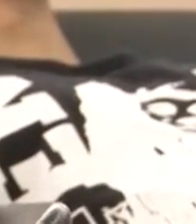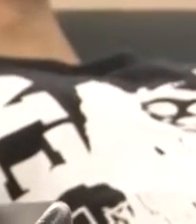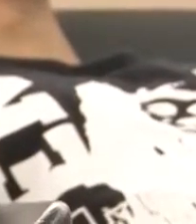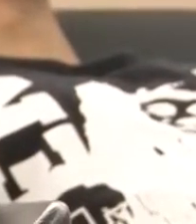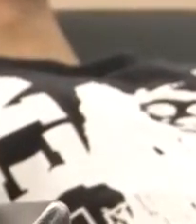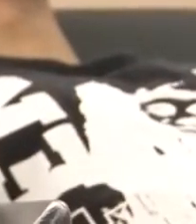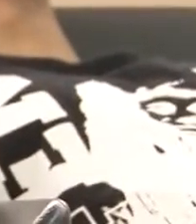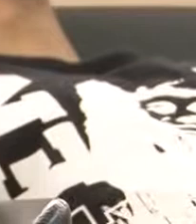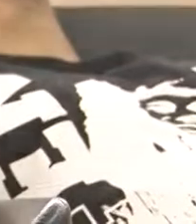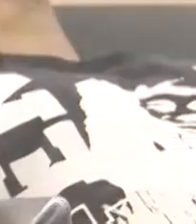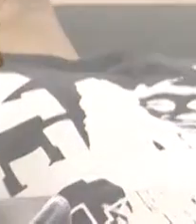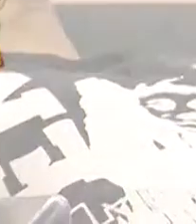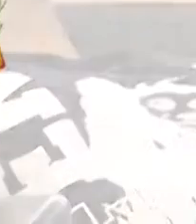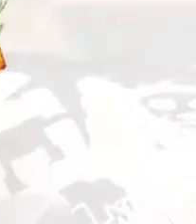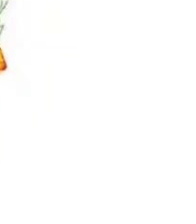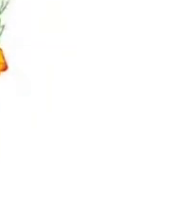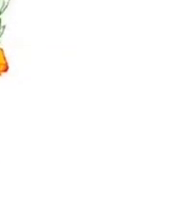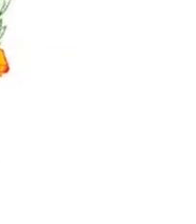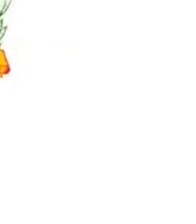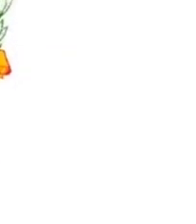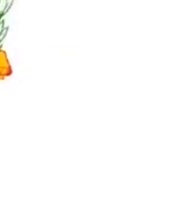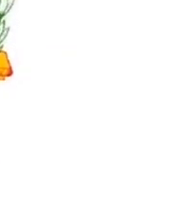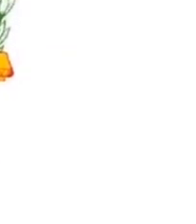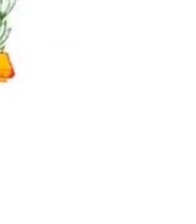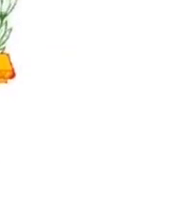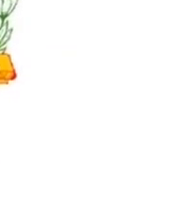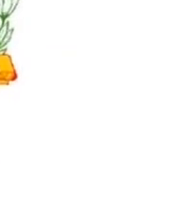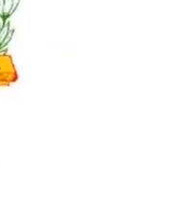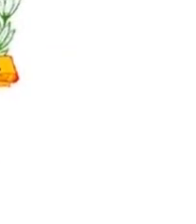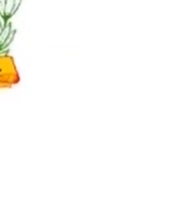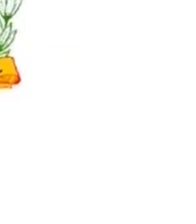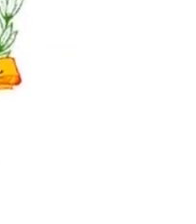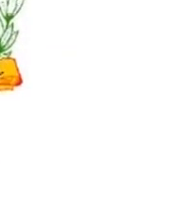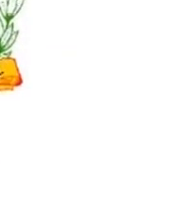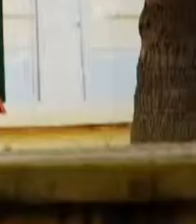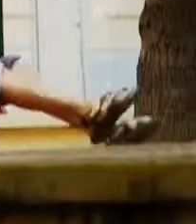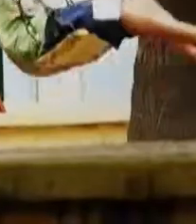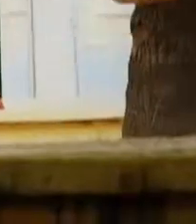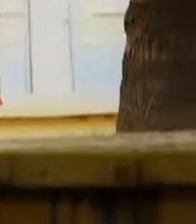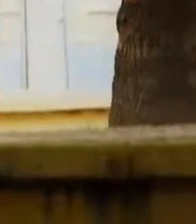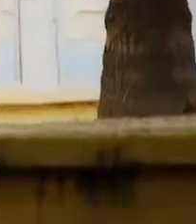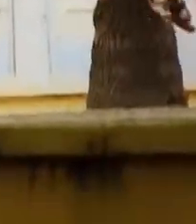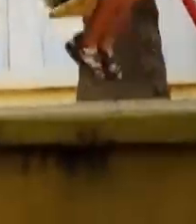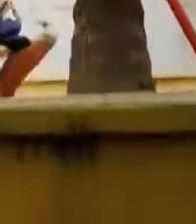Doe sangue. Uma campanha da Câmara de Vereadores de Pelotas.